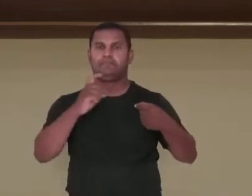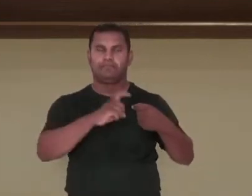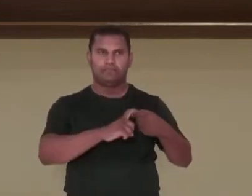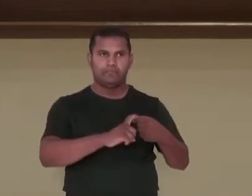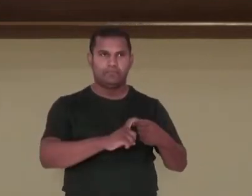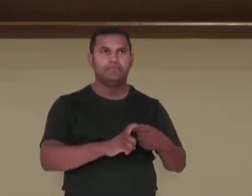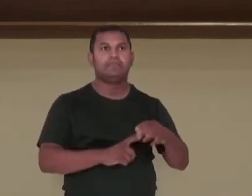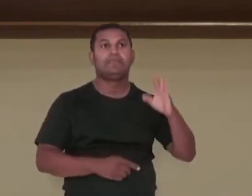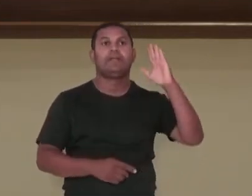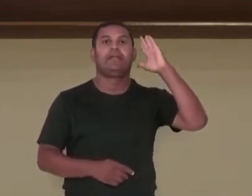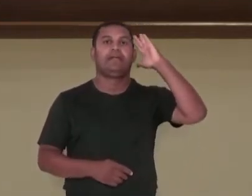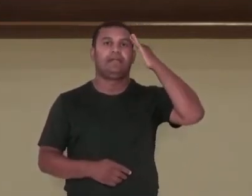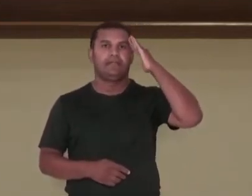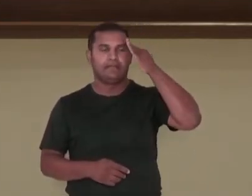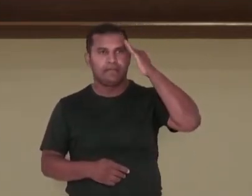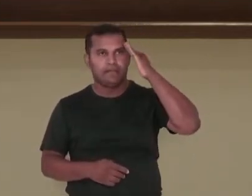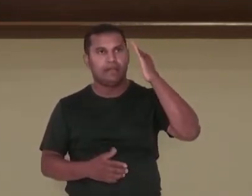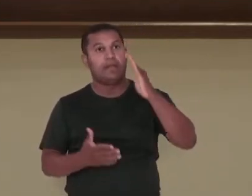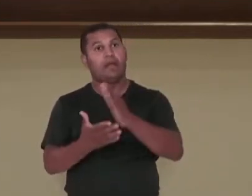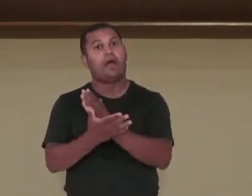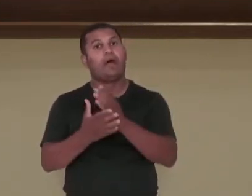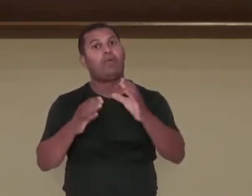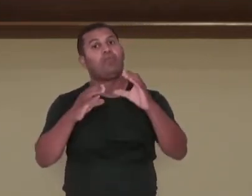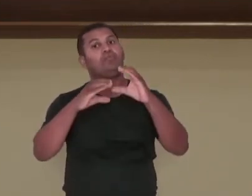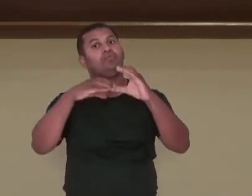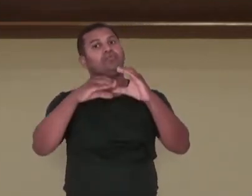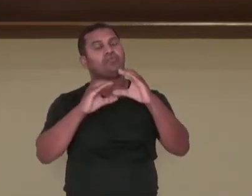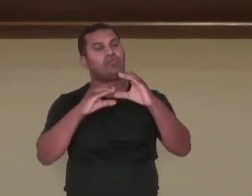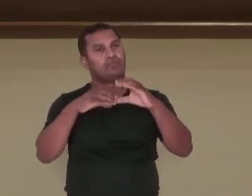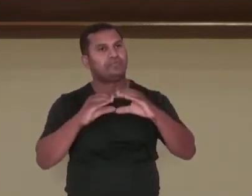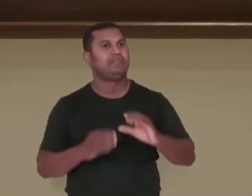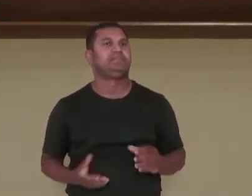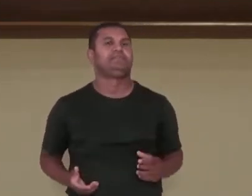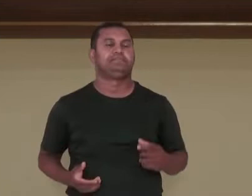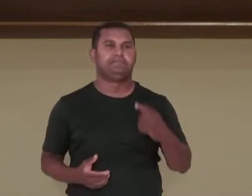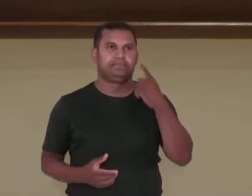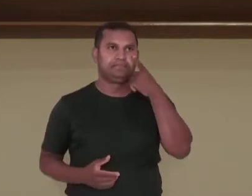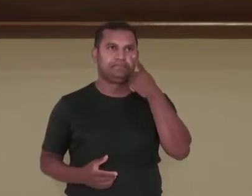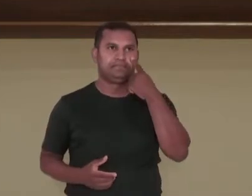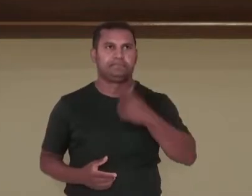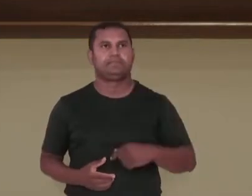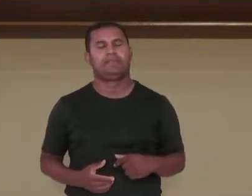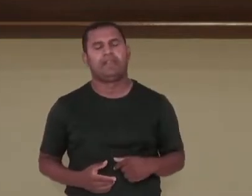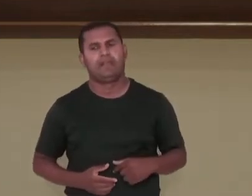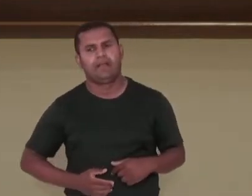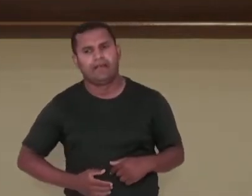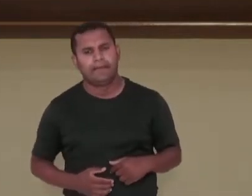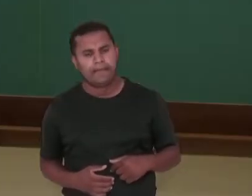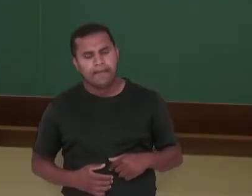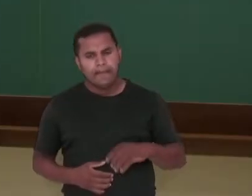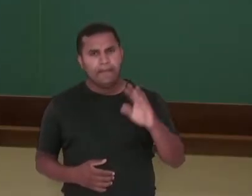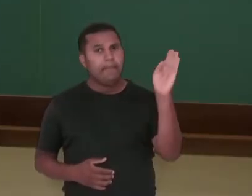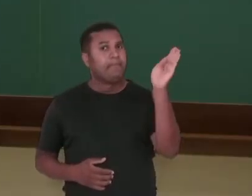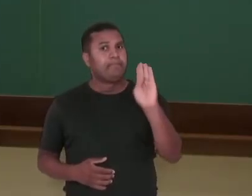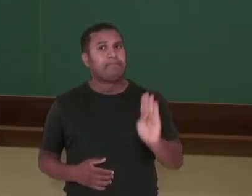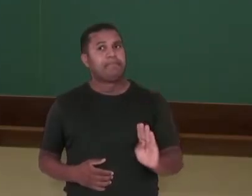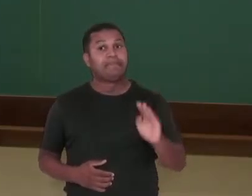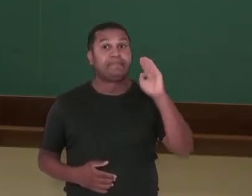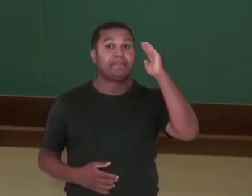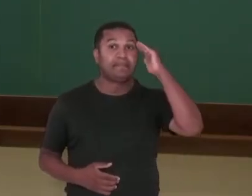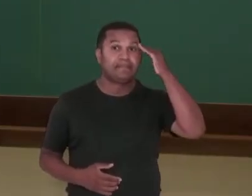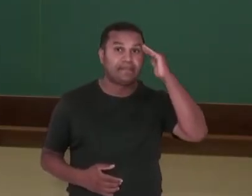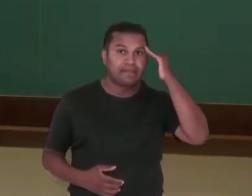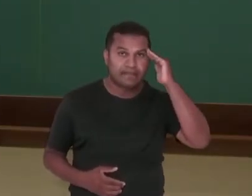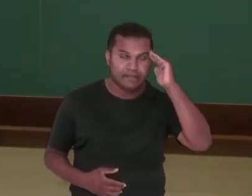primeiro momento da República e sobre o movimento operário. Bom, primeiro a gente tem que conceituar algumas coisas, né? O Brasil, ele